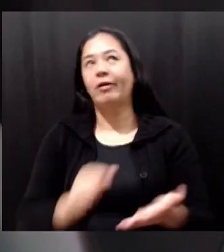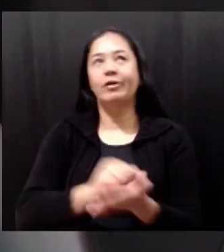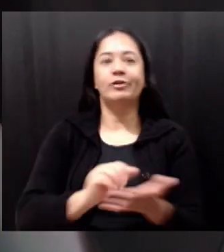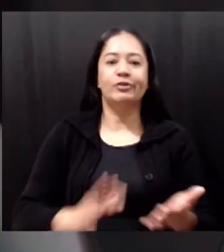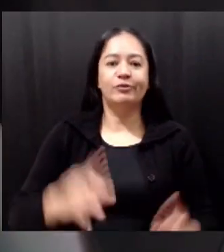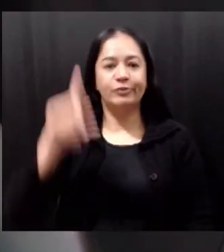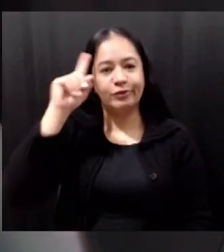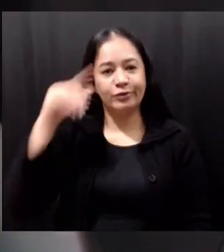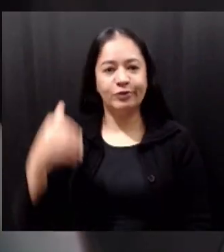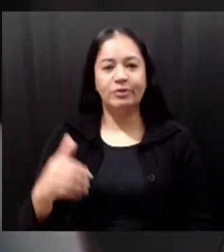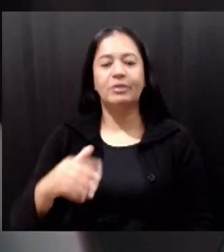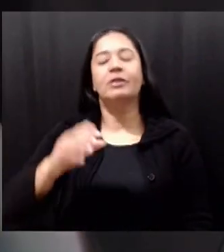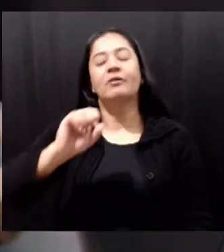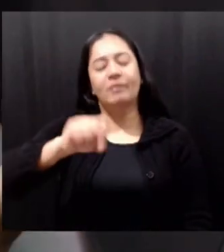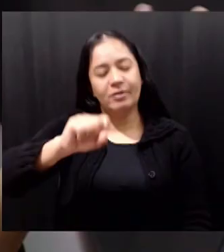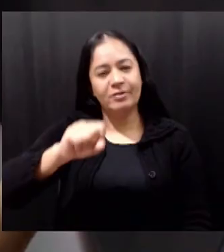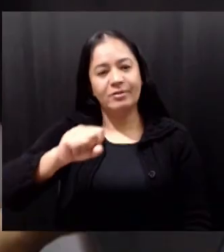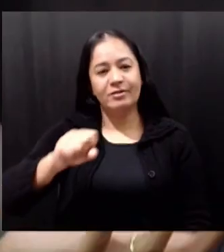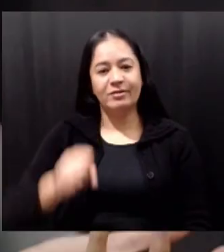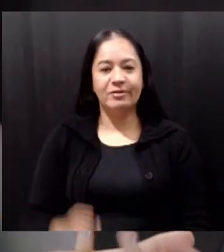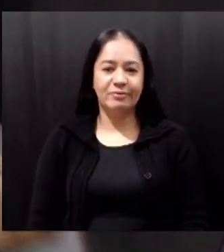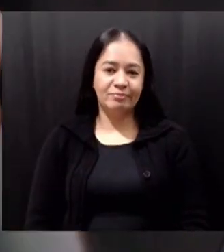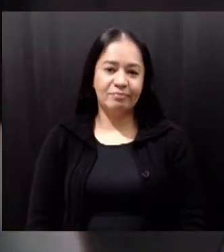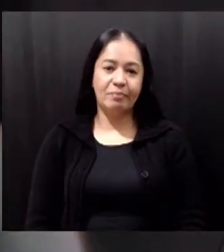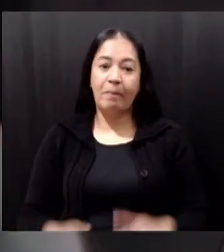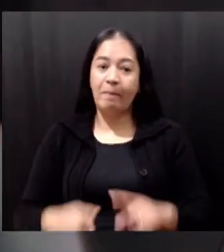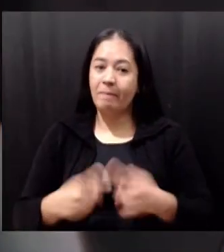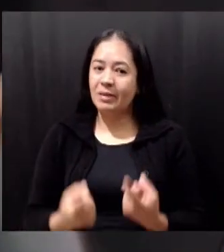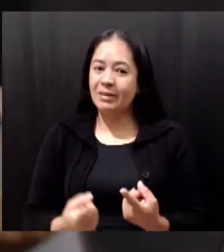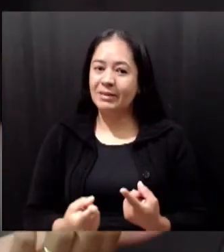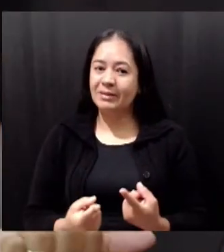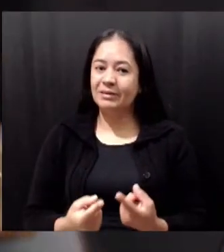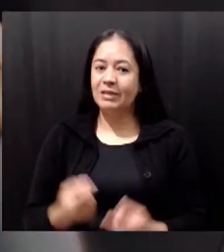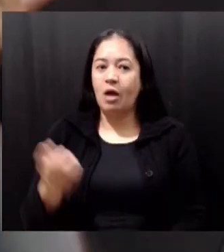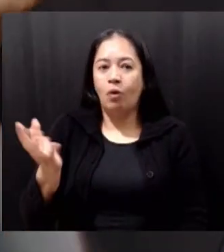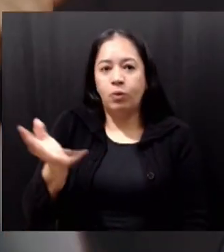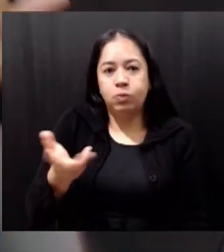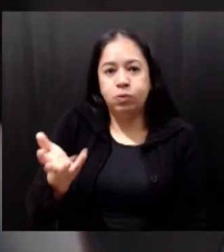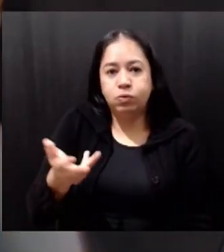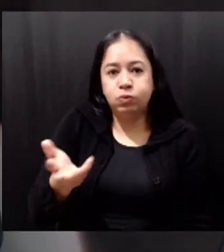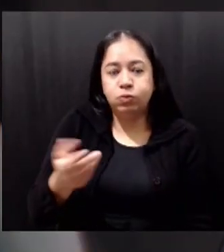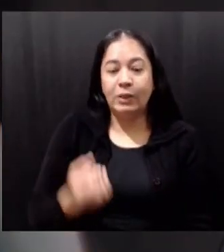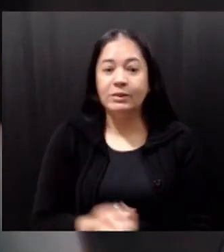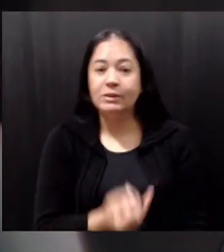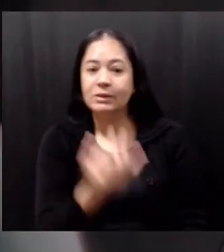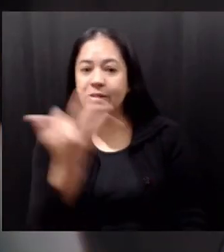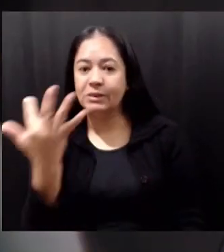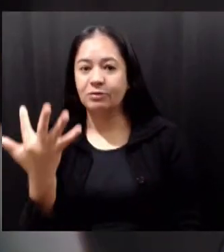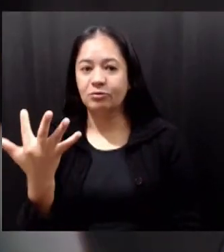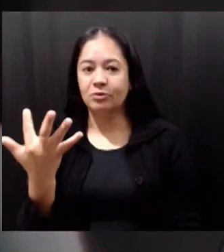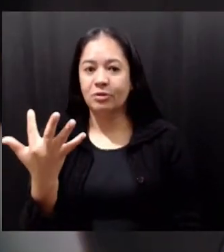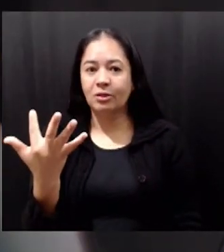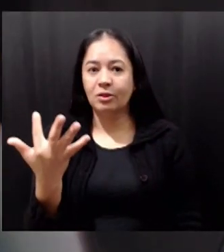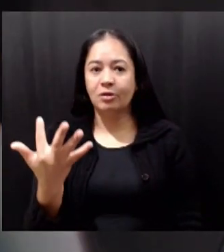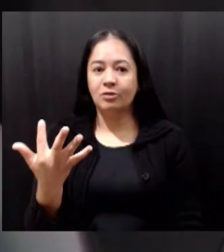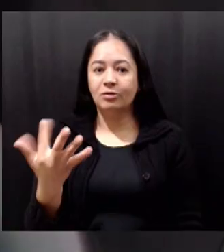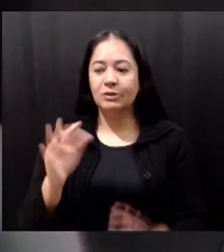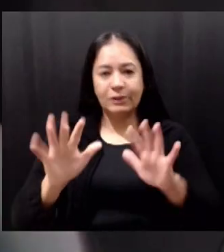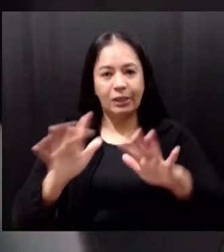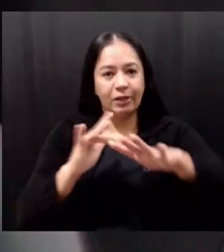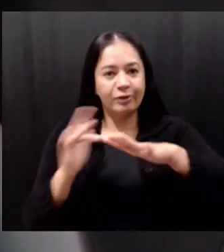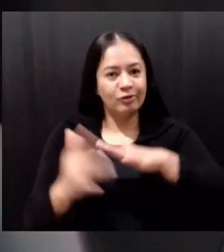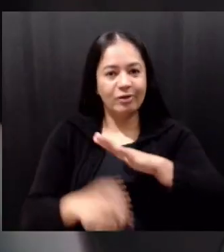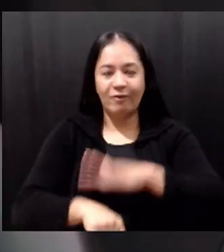sim, esse neurotransmissor, mas não na velocidade e na quantidade que essa rede social, que foi criada